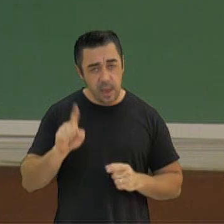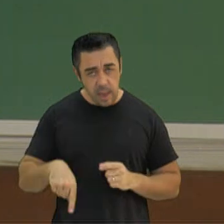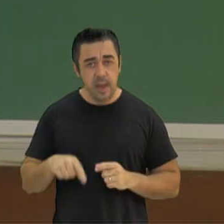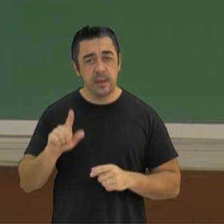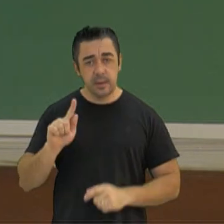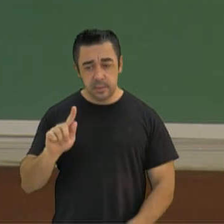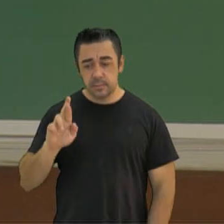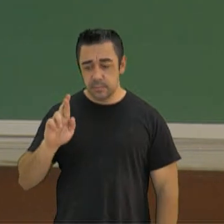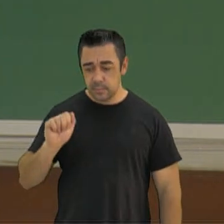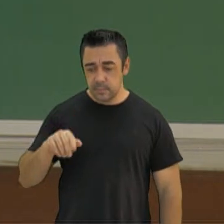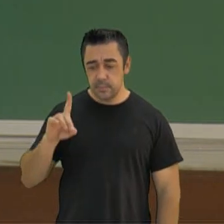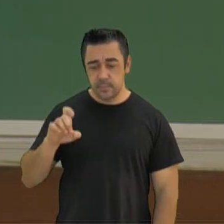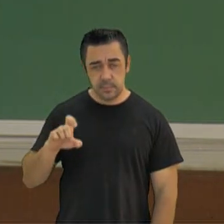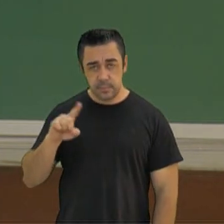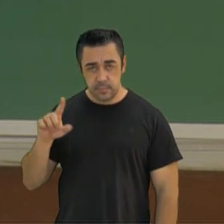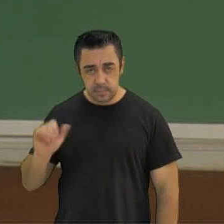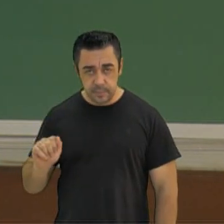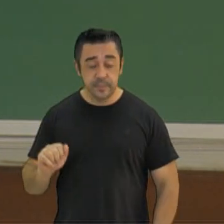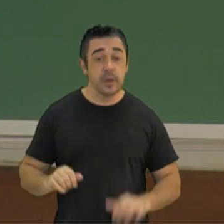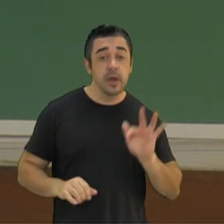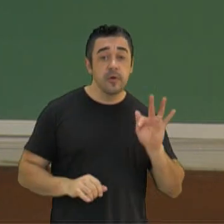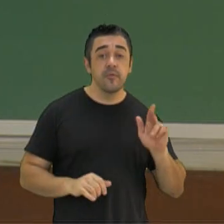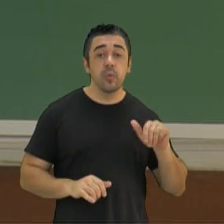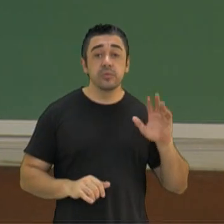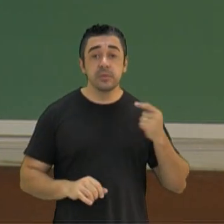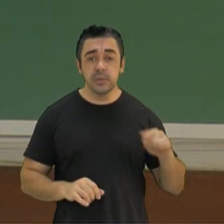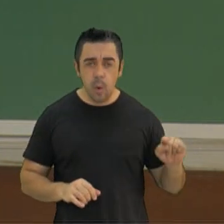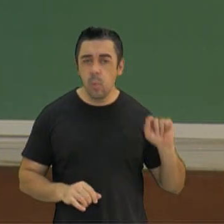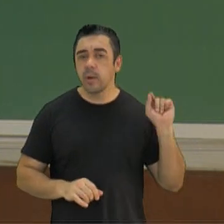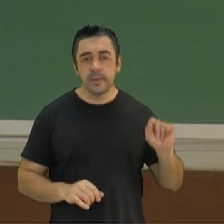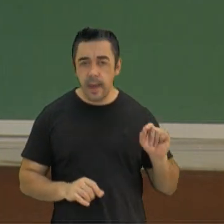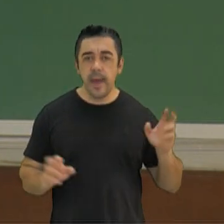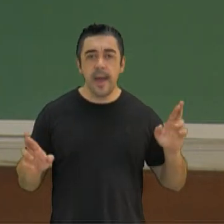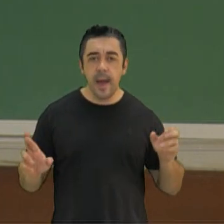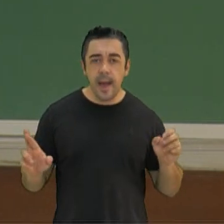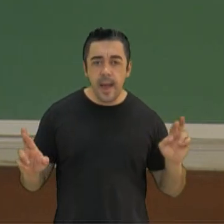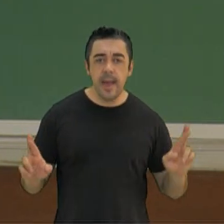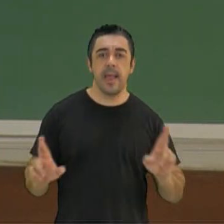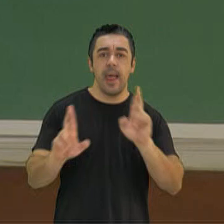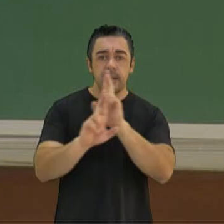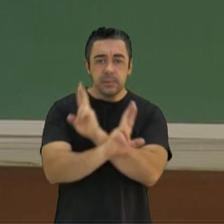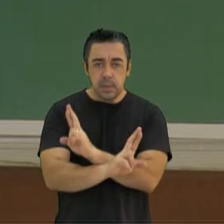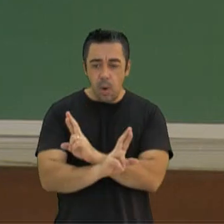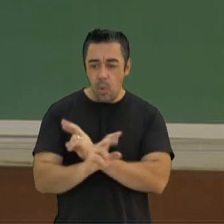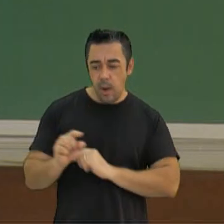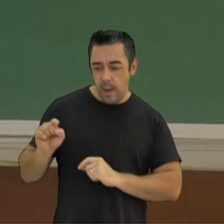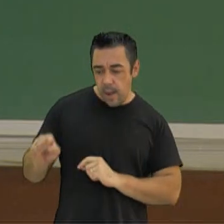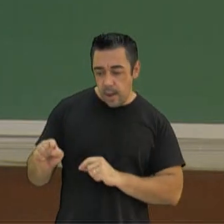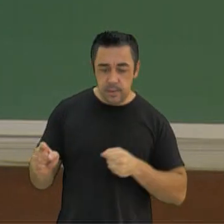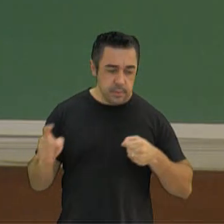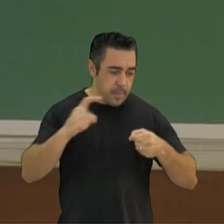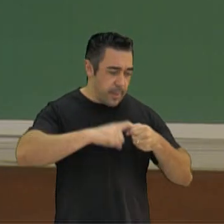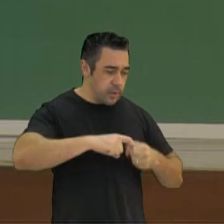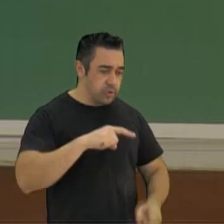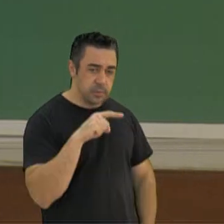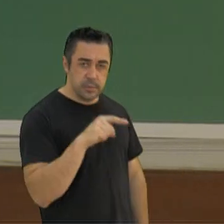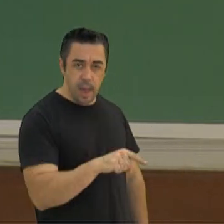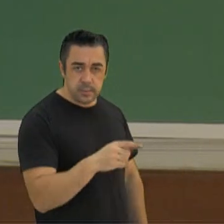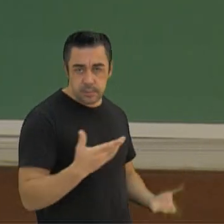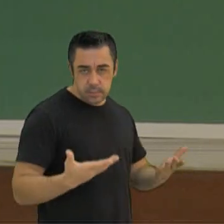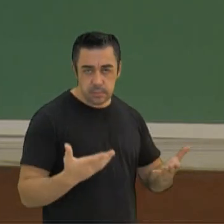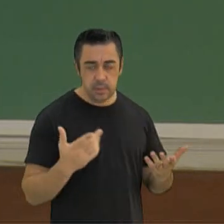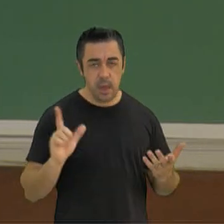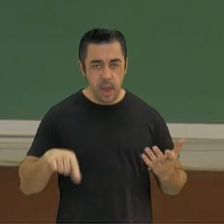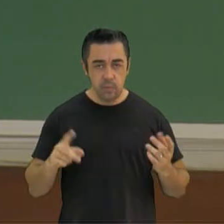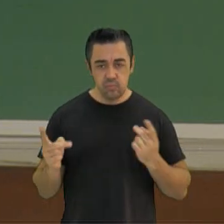E a função é o quê? Ela é justamente essa relação de dependência entre duas grandezas.